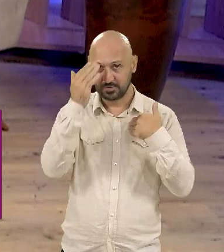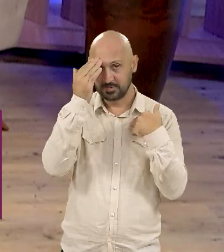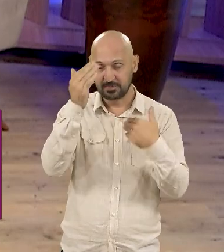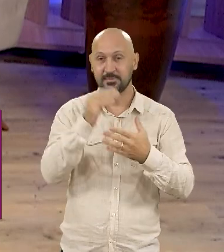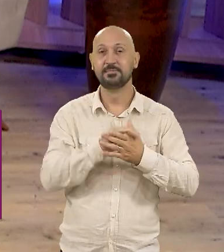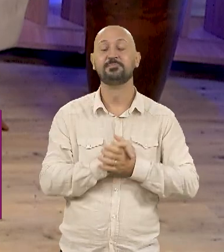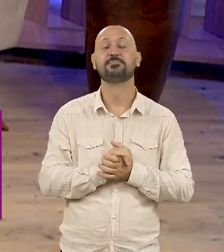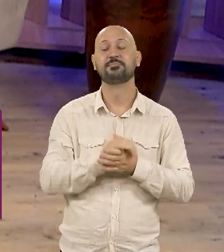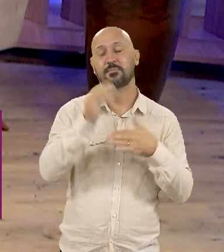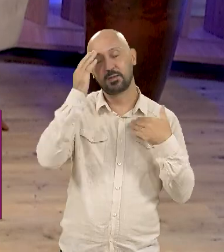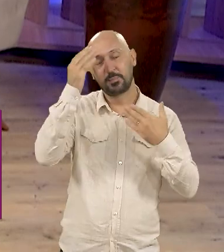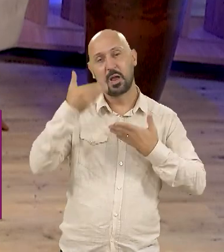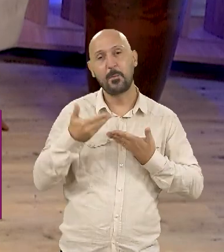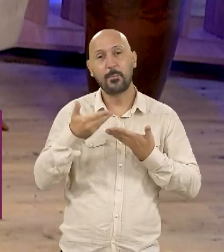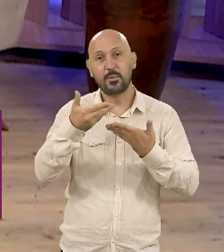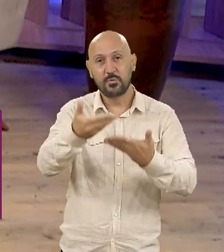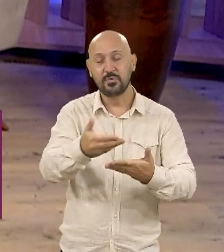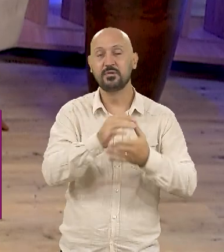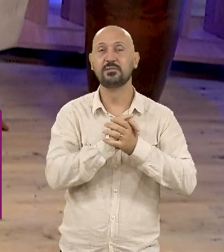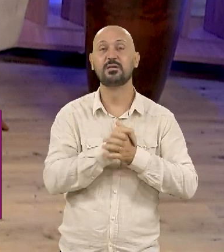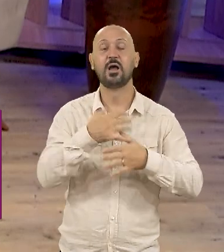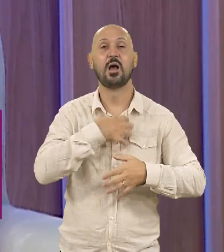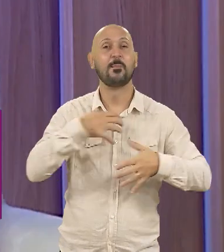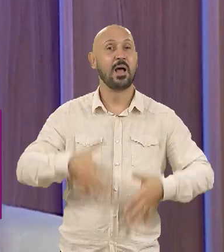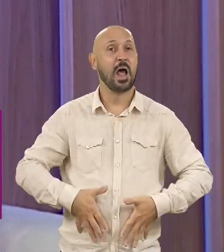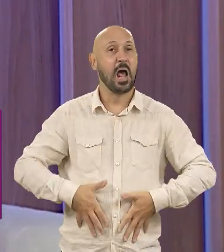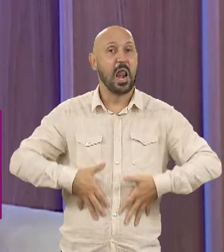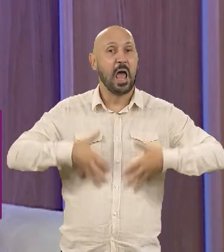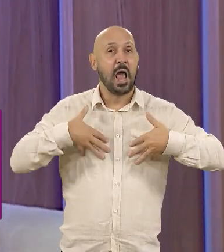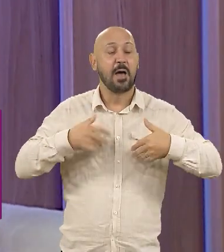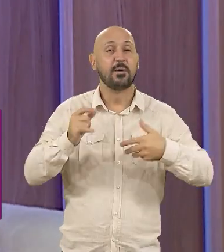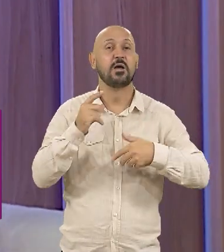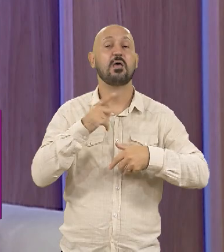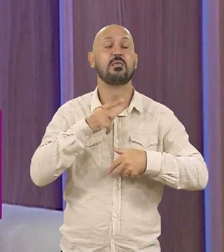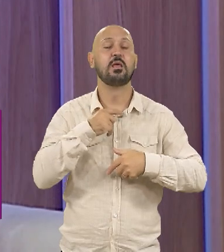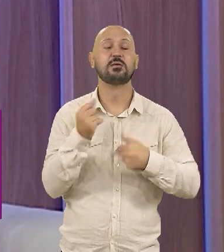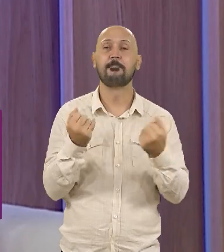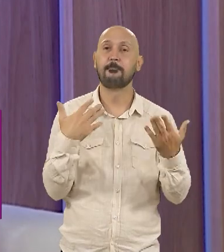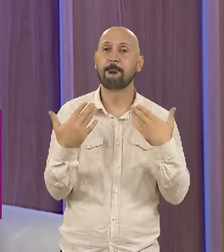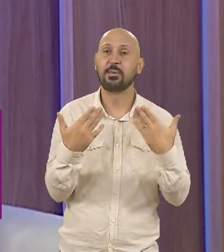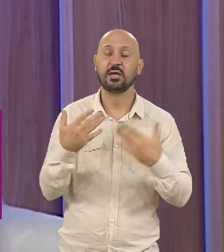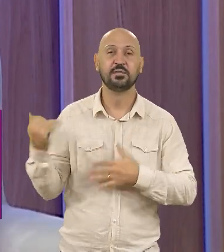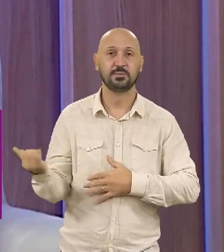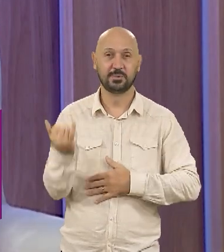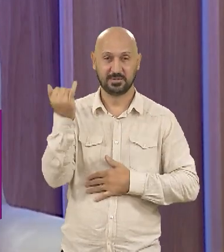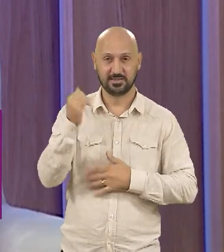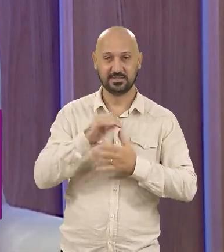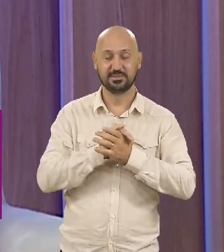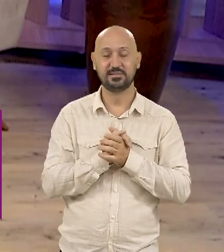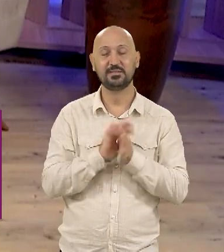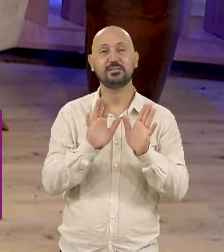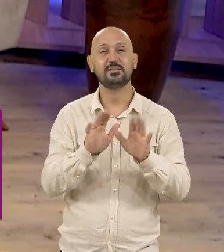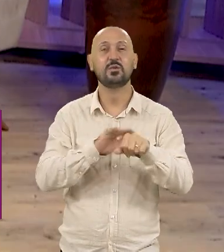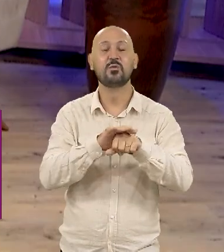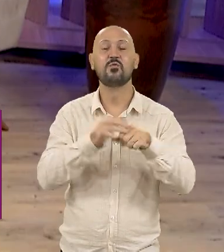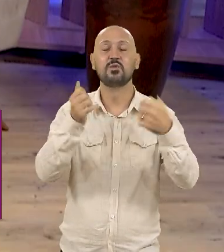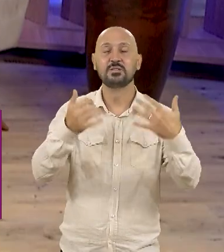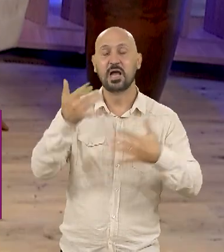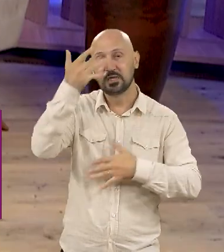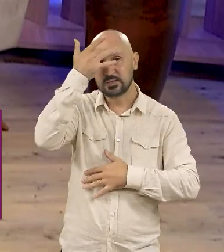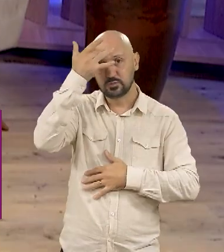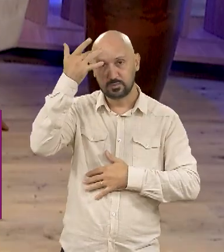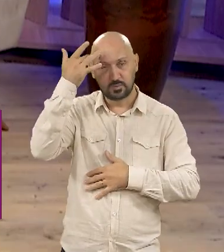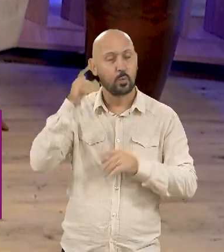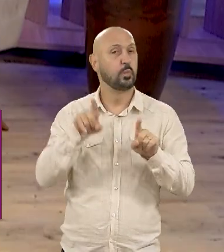obrigada. Obrigada, Lívia, pelo convite. É uma alegria estar aqui hoje para a gente ter esse bate-papo tão importante. E vamos falar de saúde